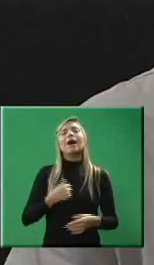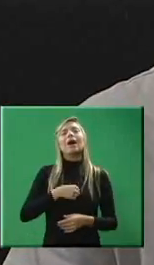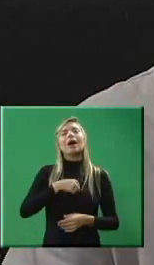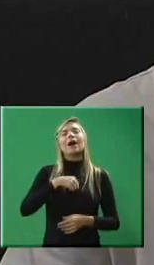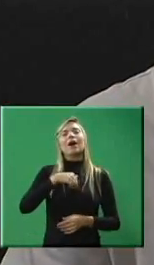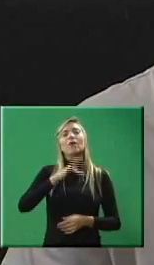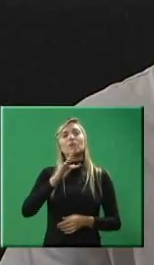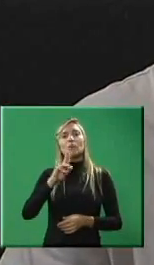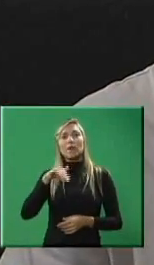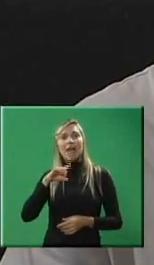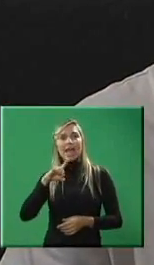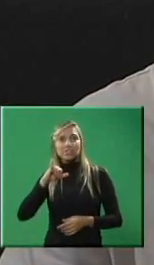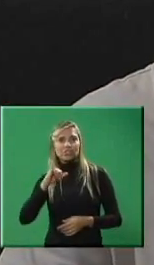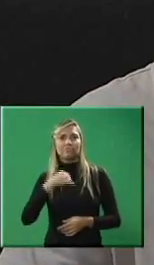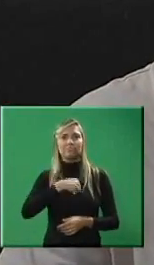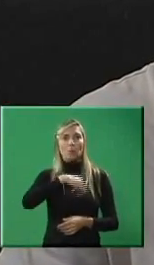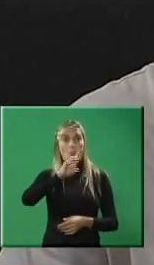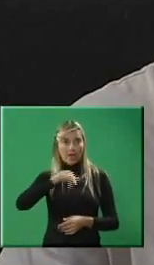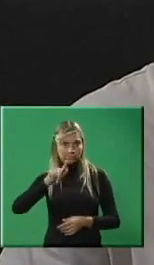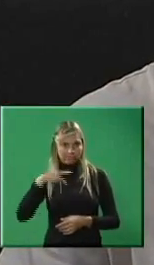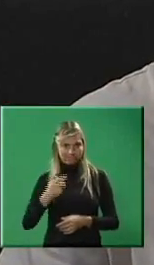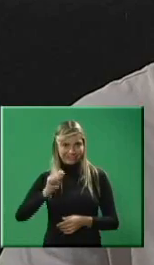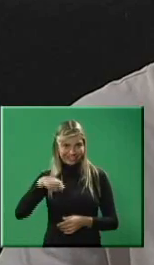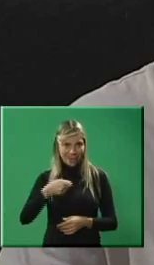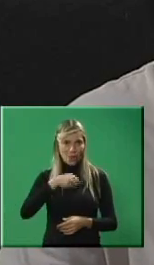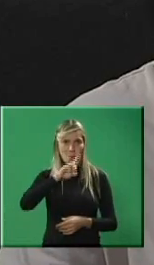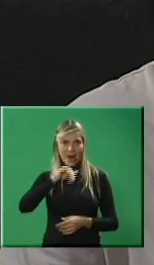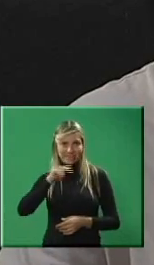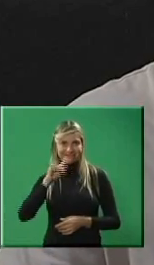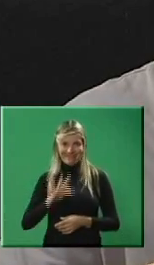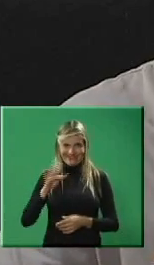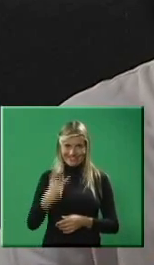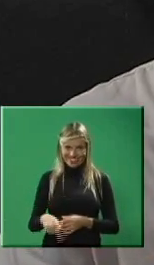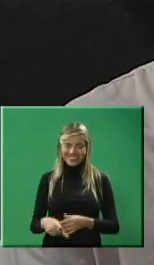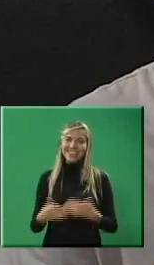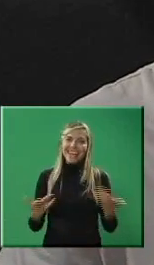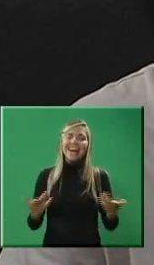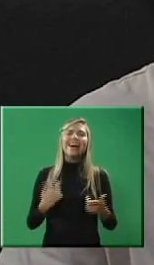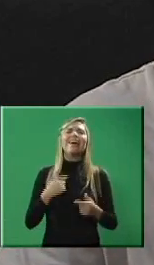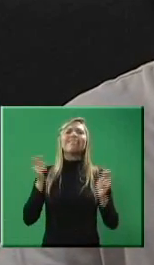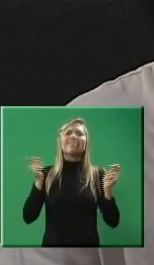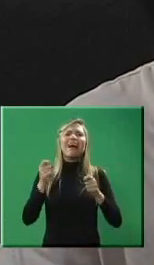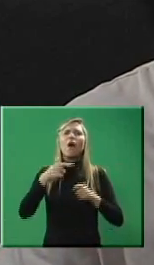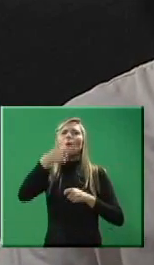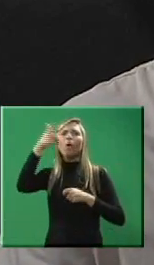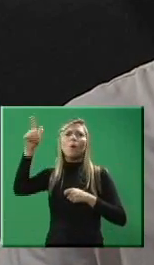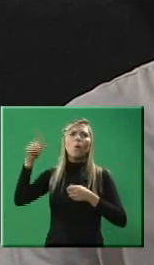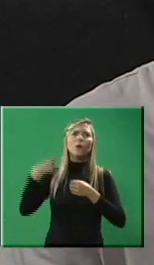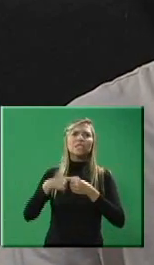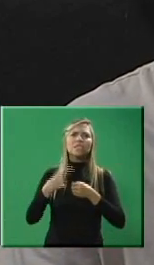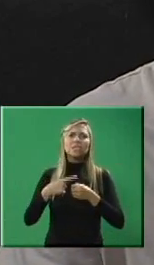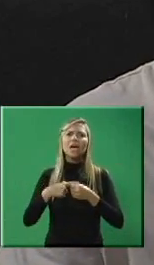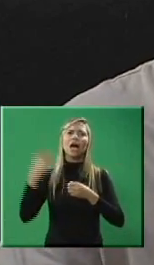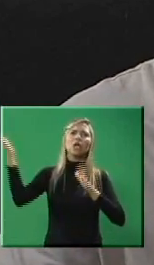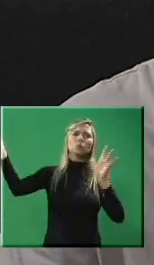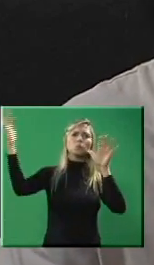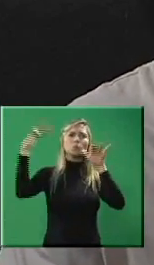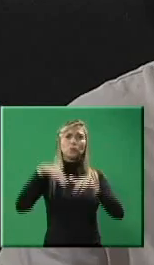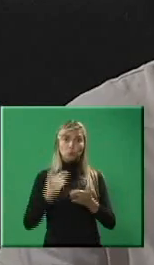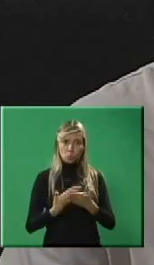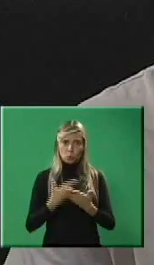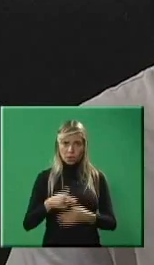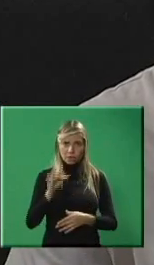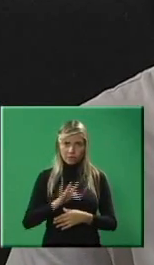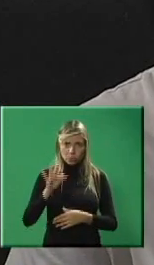E aí a FUNED, em seus cursos, na área de atuação, ela consegue abranger pessoas de outras cidades,